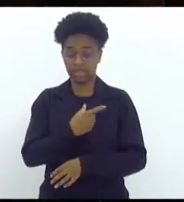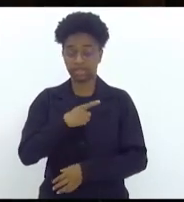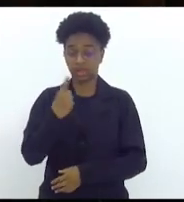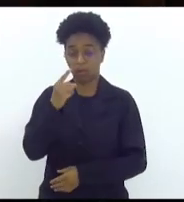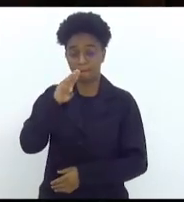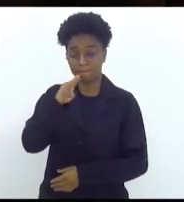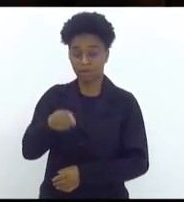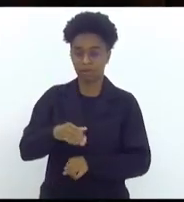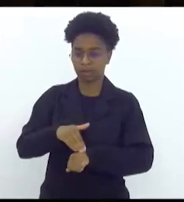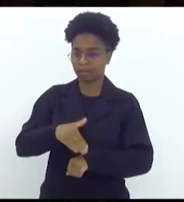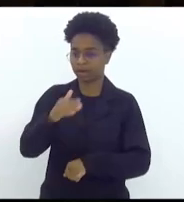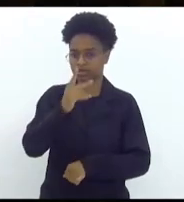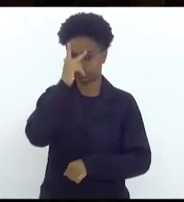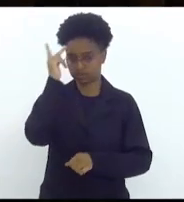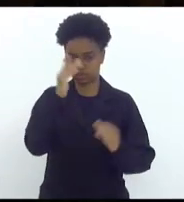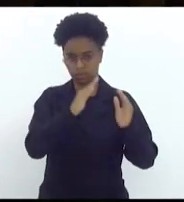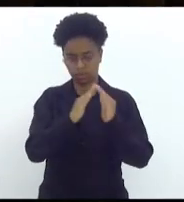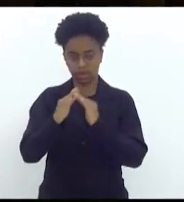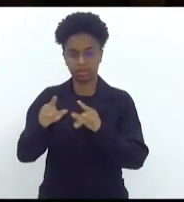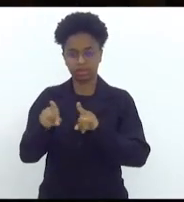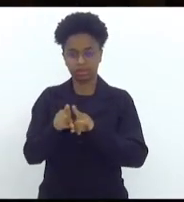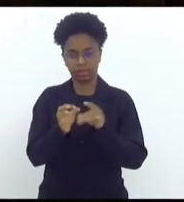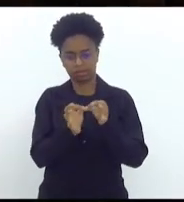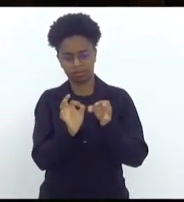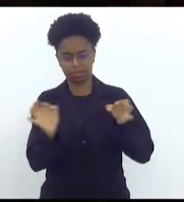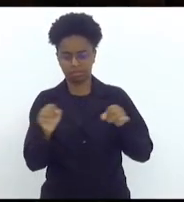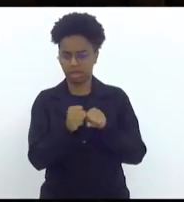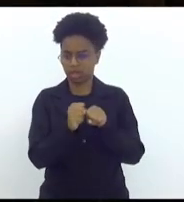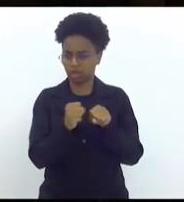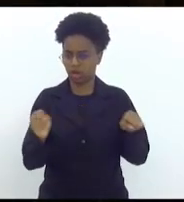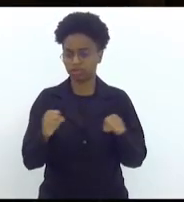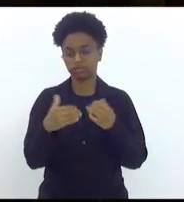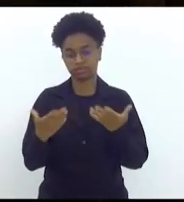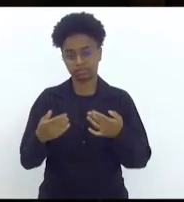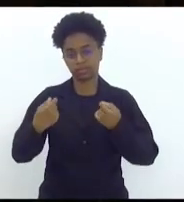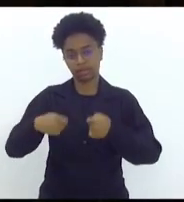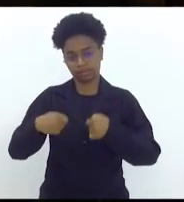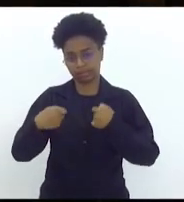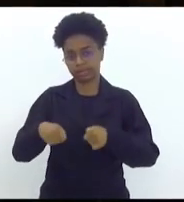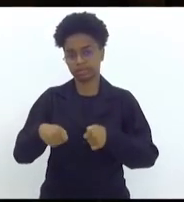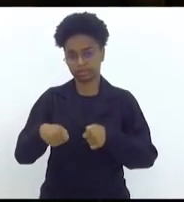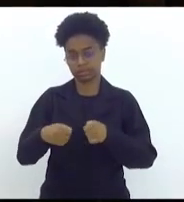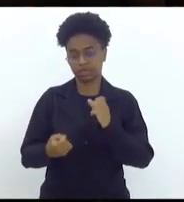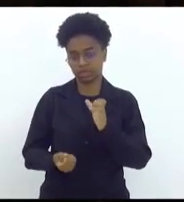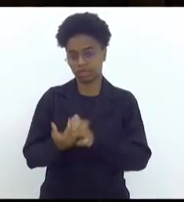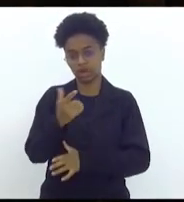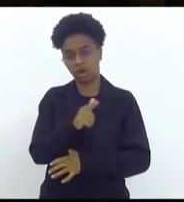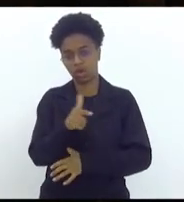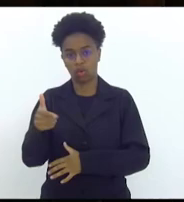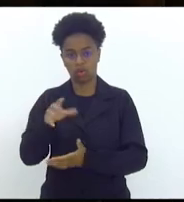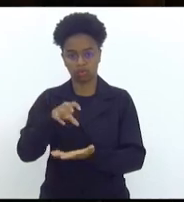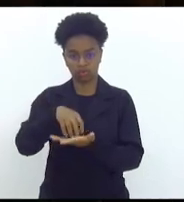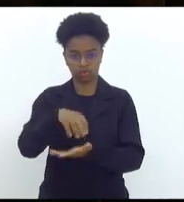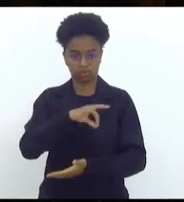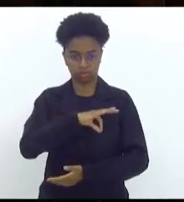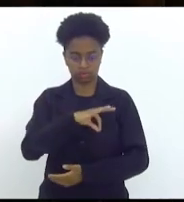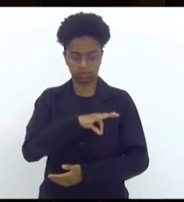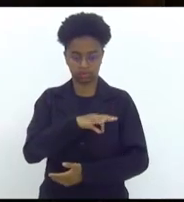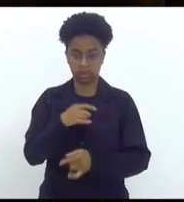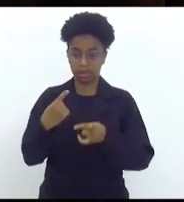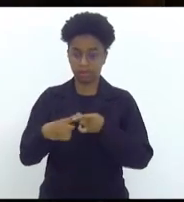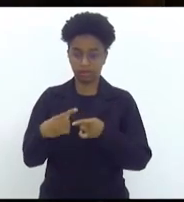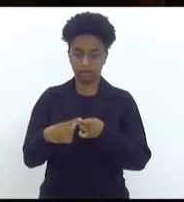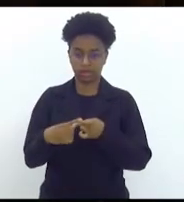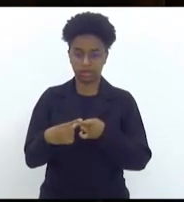habitantes 49 km² de área então se faz necessário a instalação de mais um batalhão Não é justo